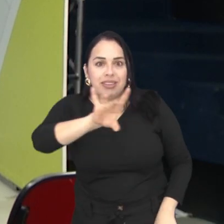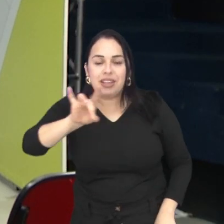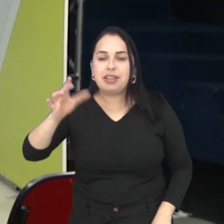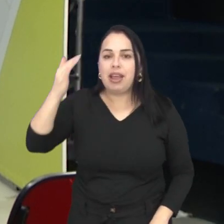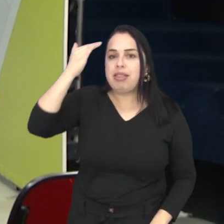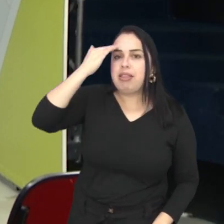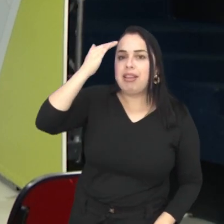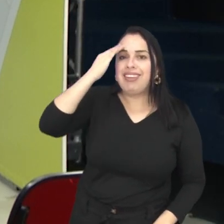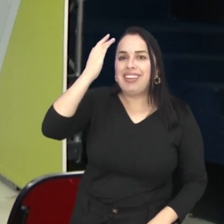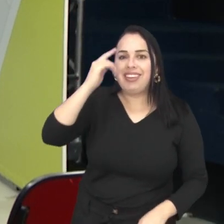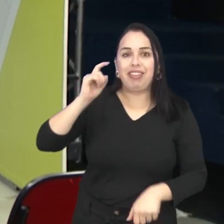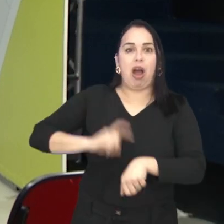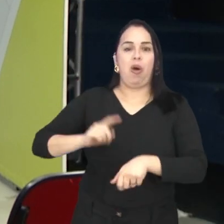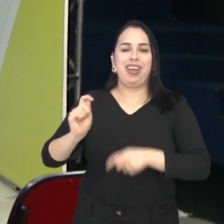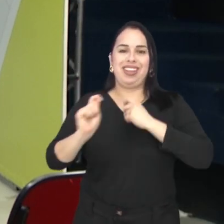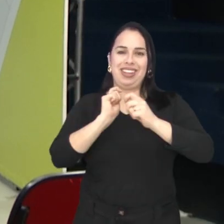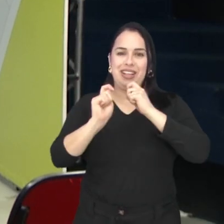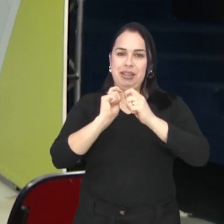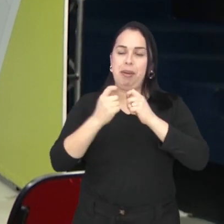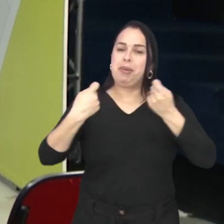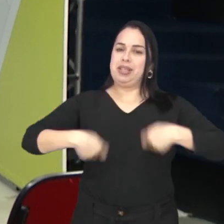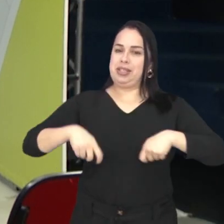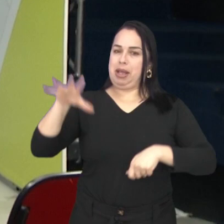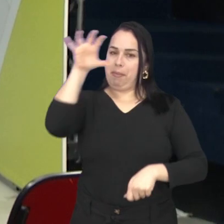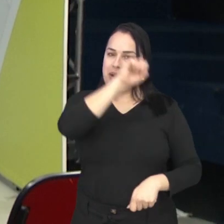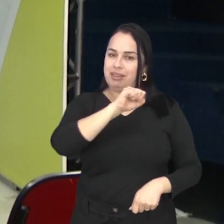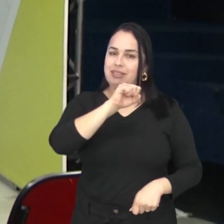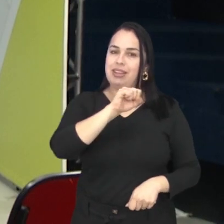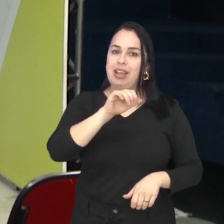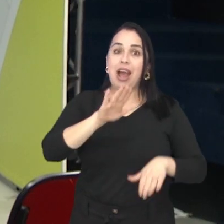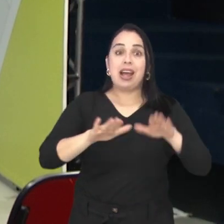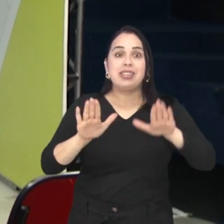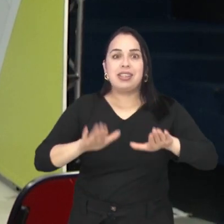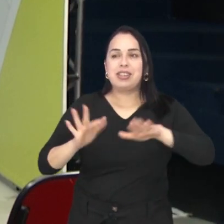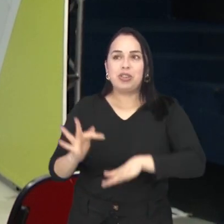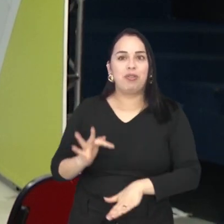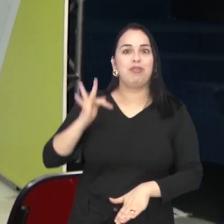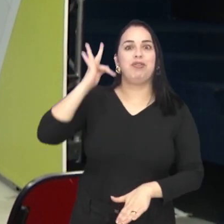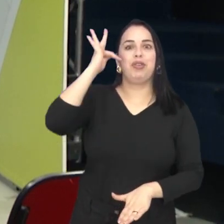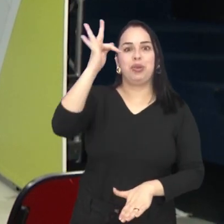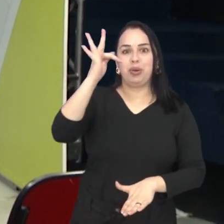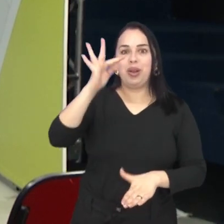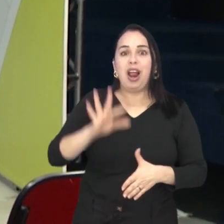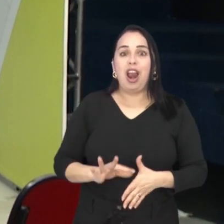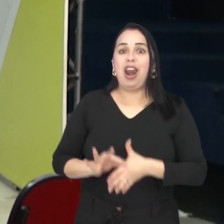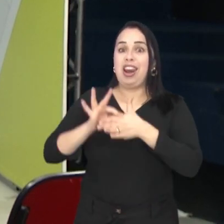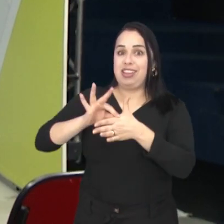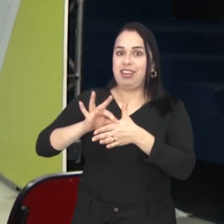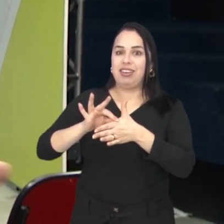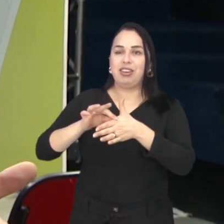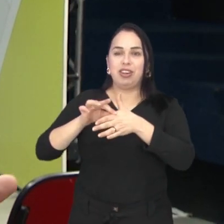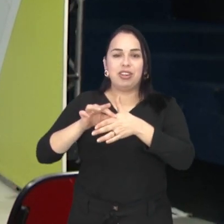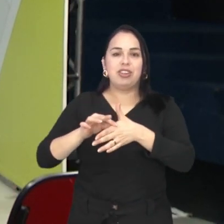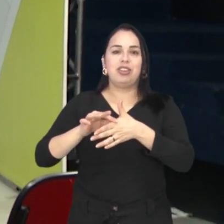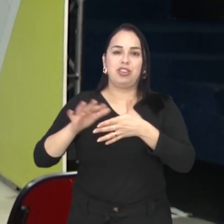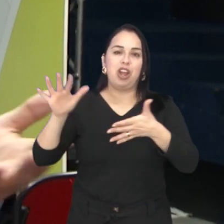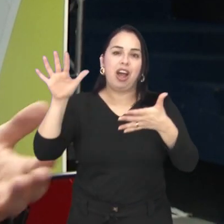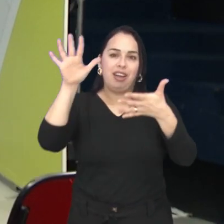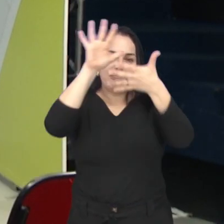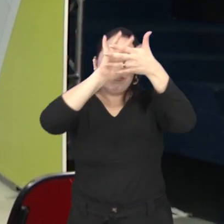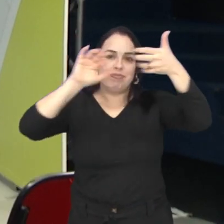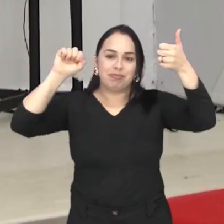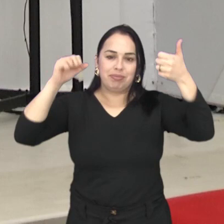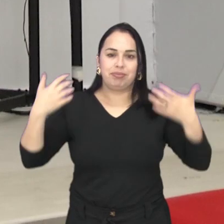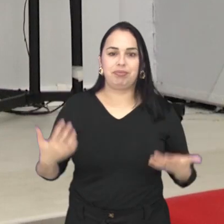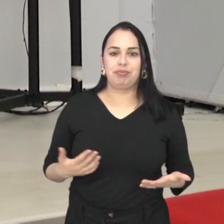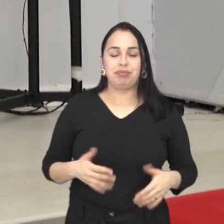que cada um deles saiba bem como dar uma entrevista afinal de contas podem ser os futuros líderes de agência espaciais